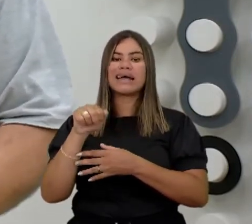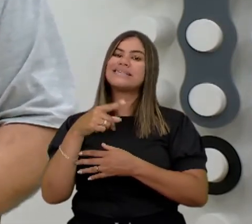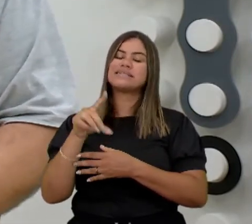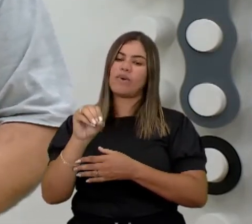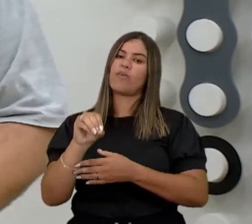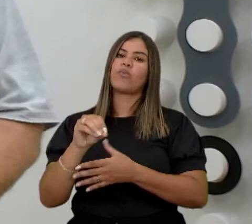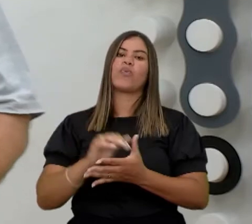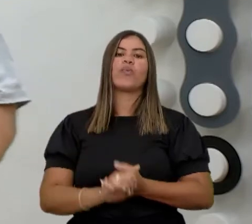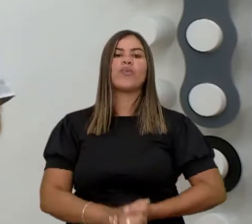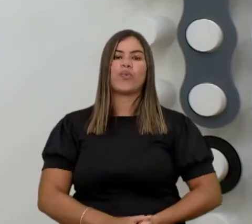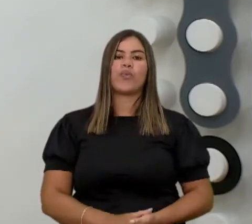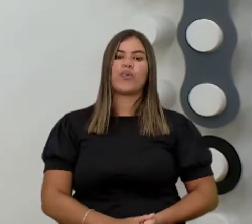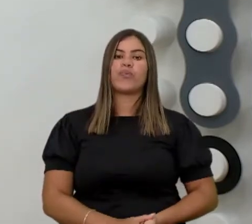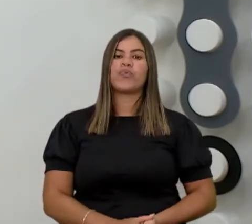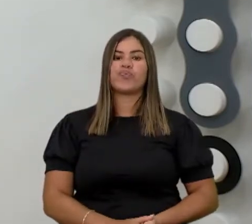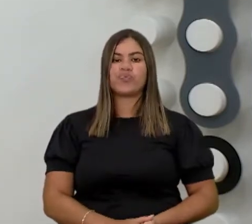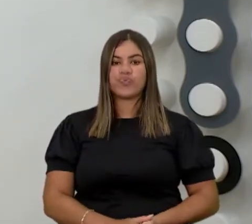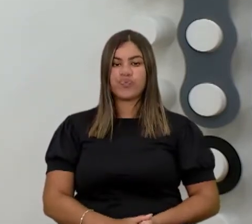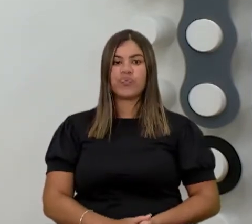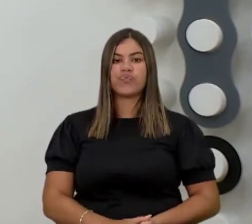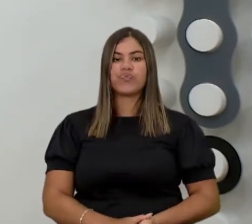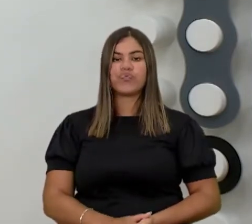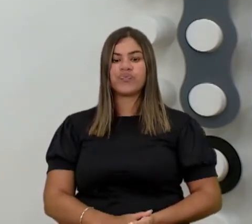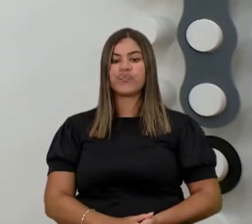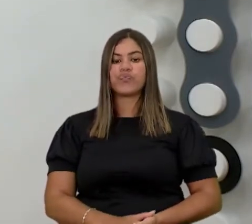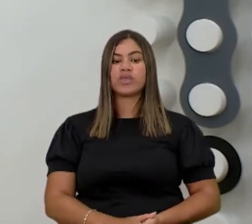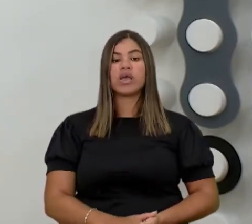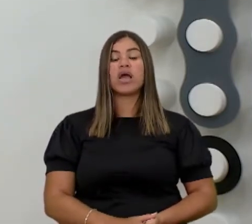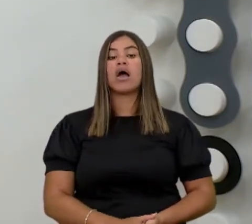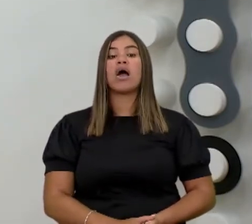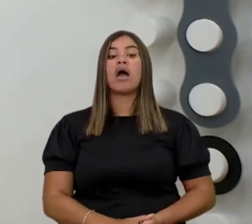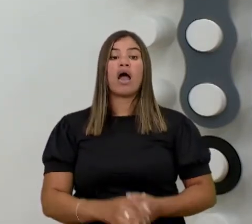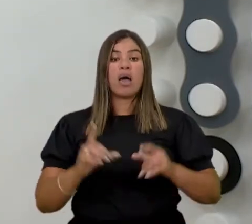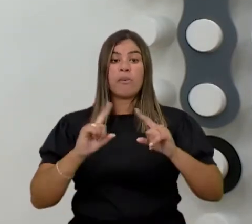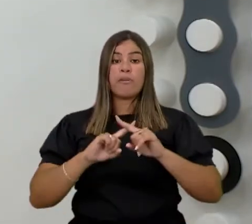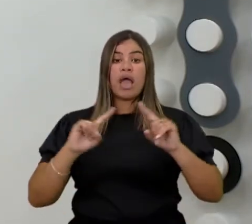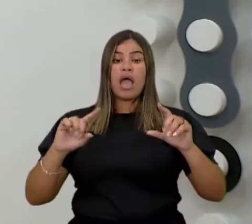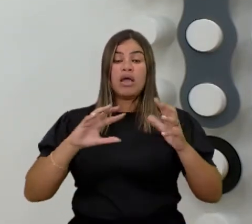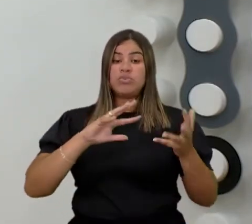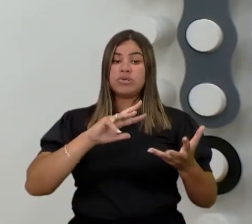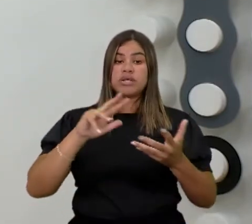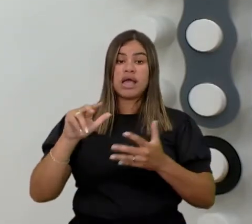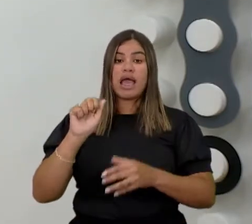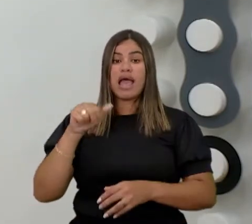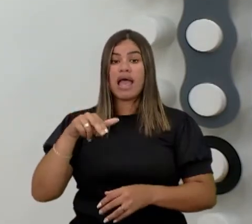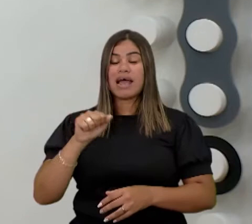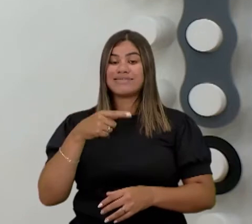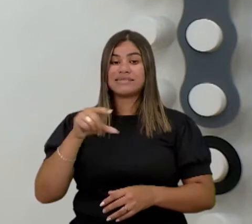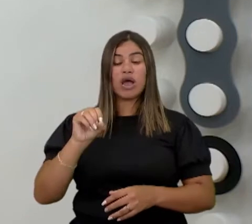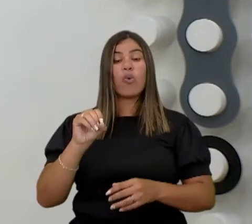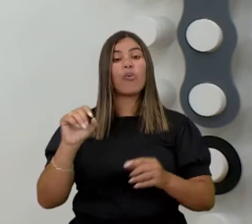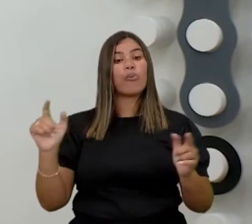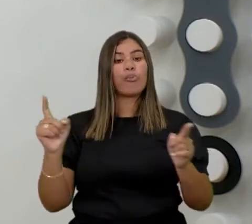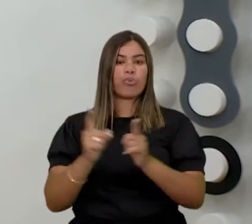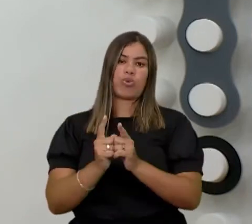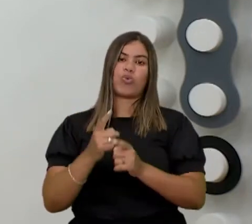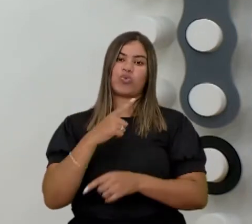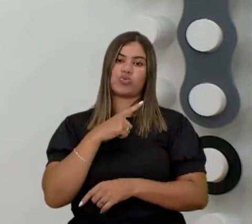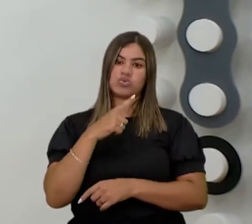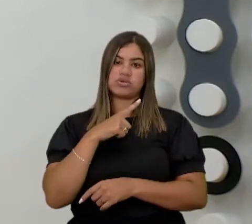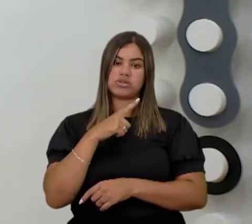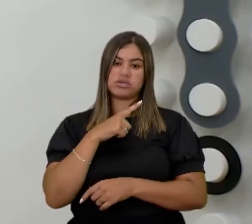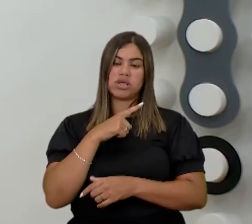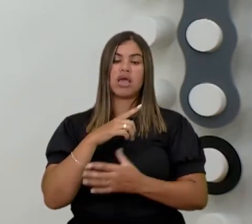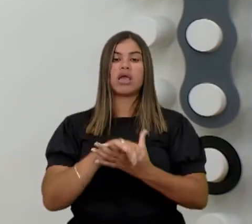planeta anão. Mas aí é interessante que nós temos outros planetas aí considerados anão no nosso sistema, né, que